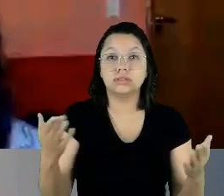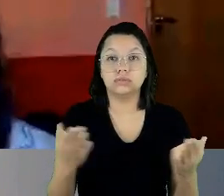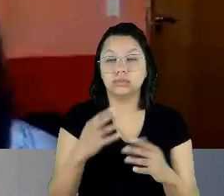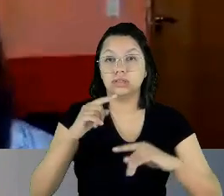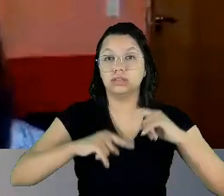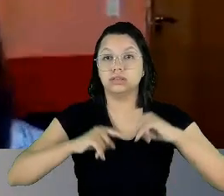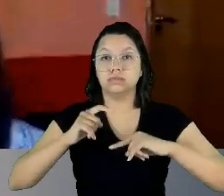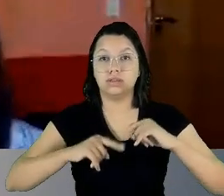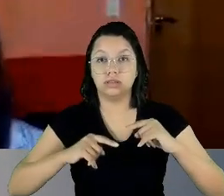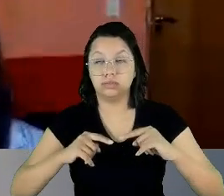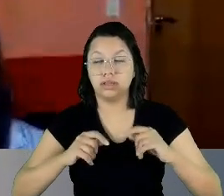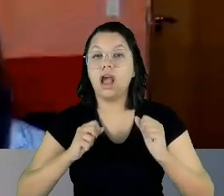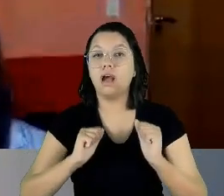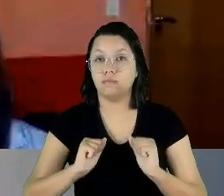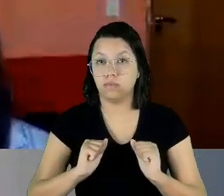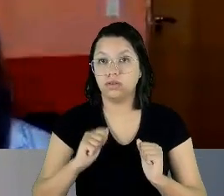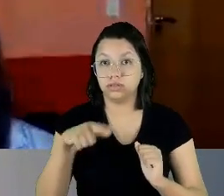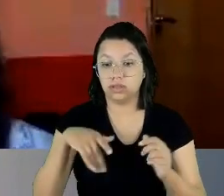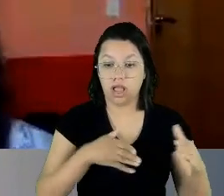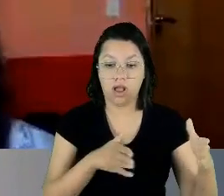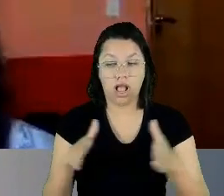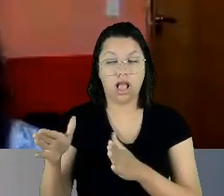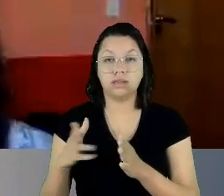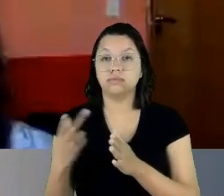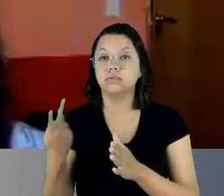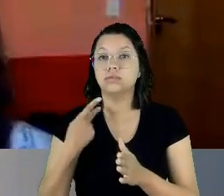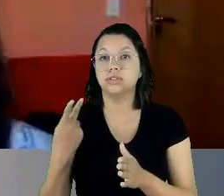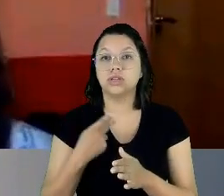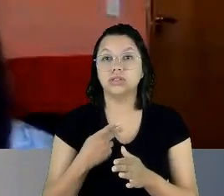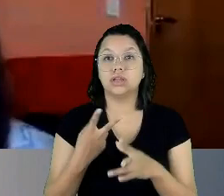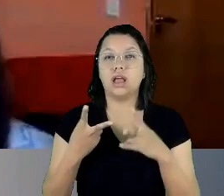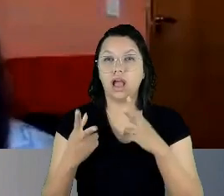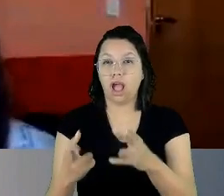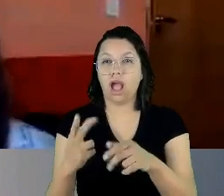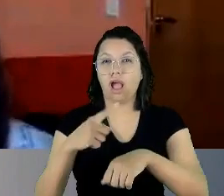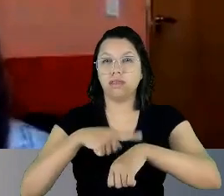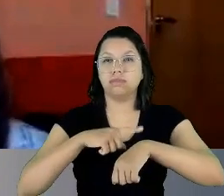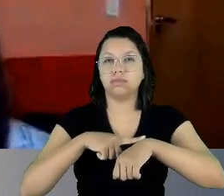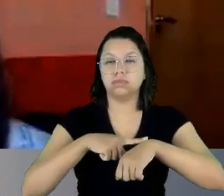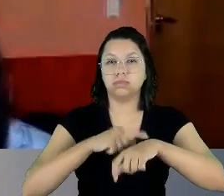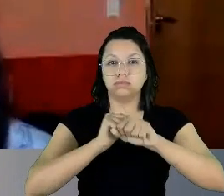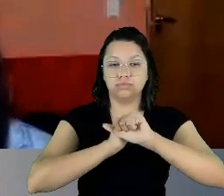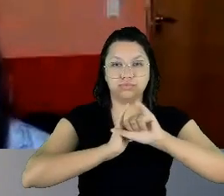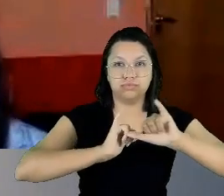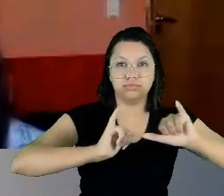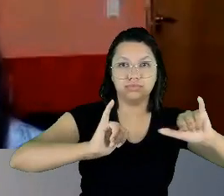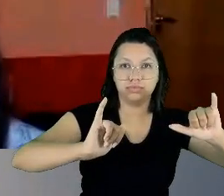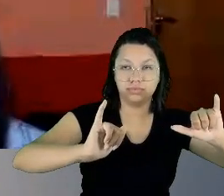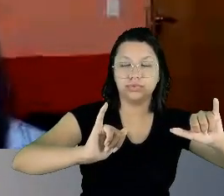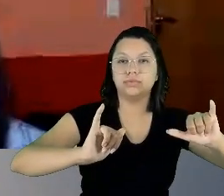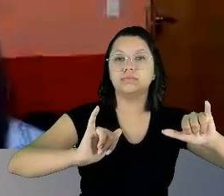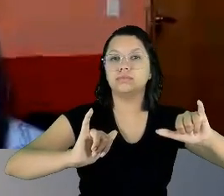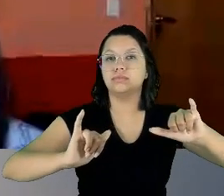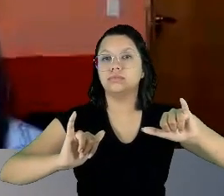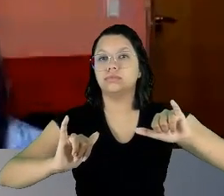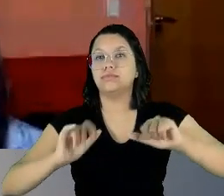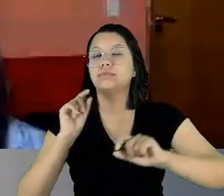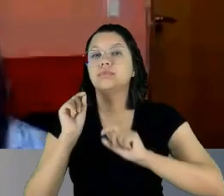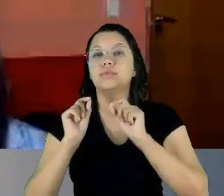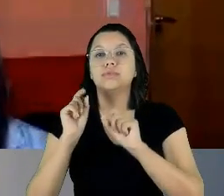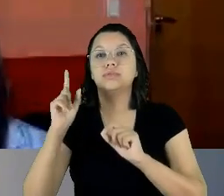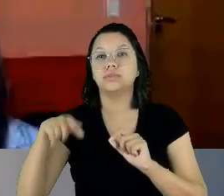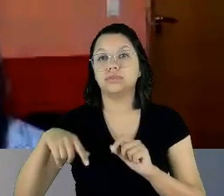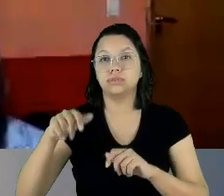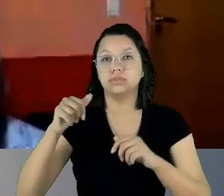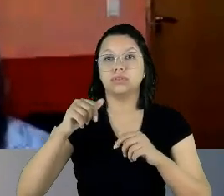dessas ferramentas pode ser um caminho para a gente, ao mesmo tempo, difundir o que